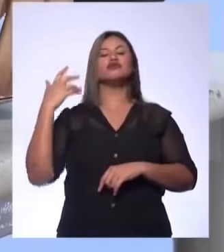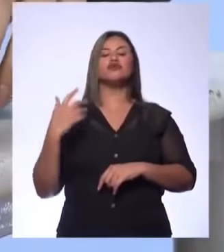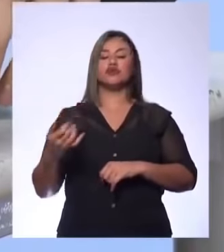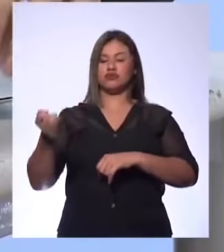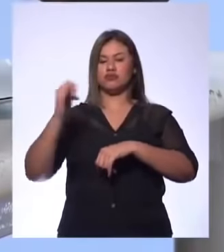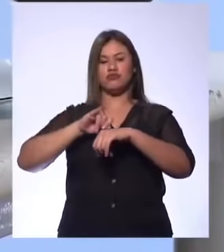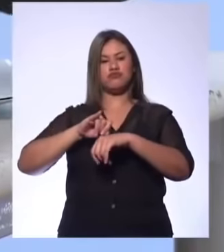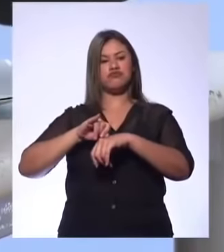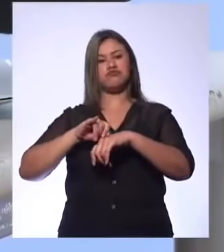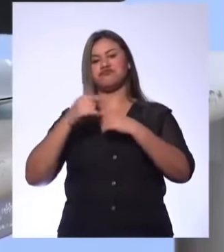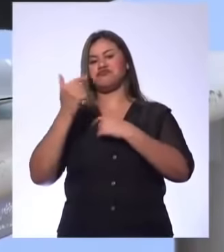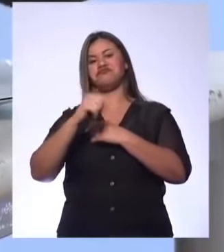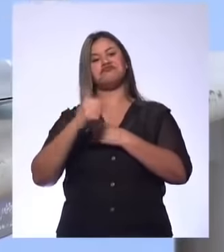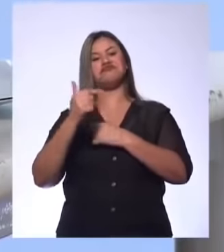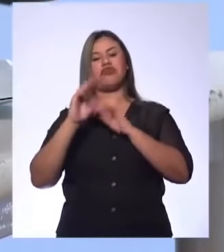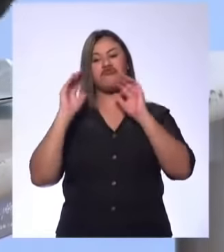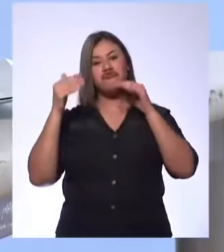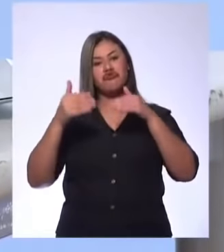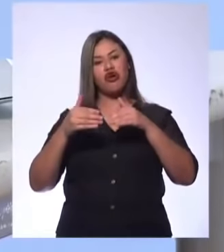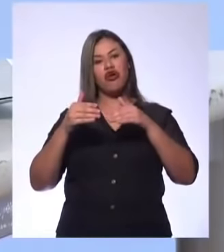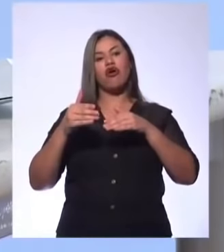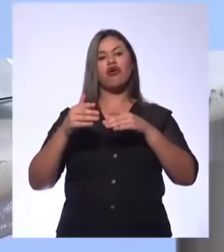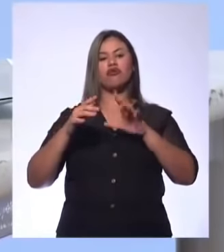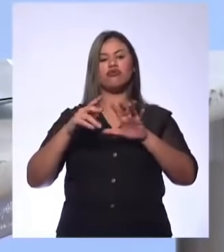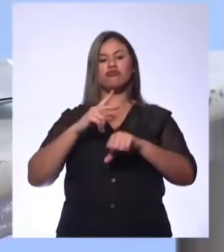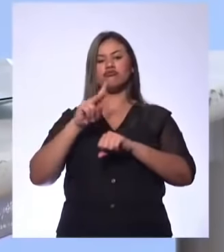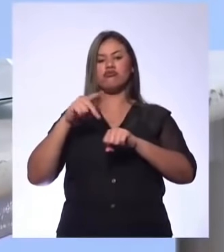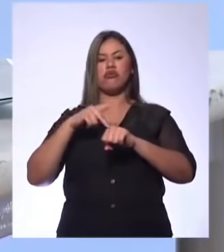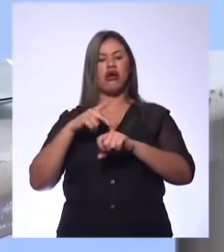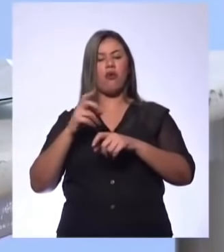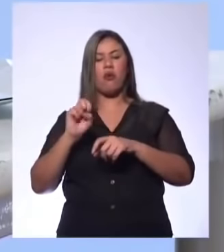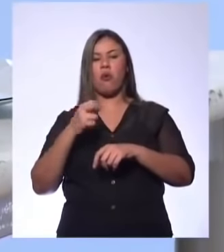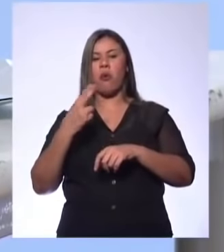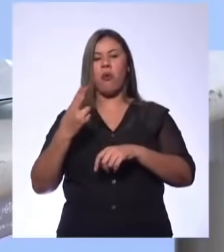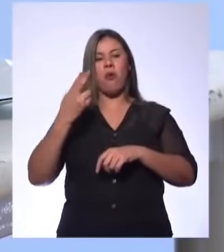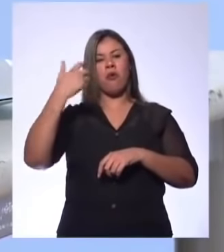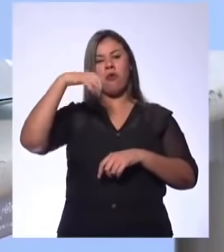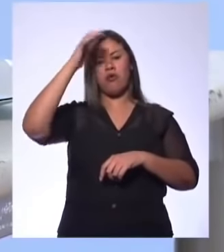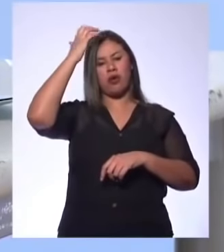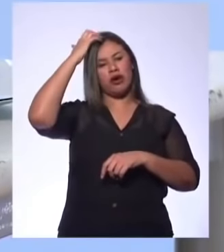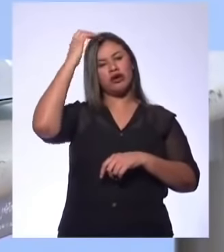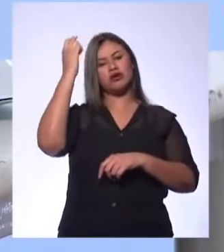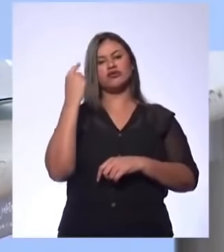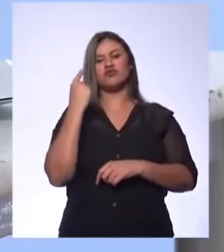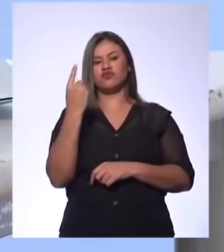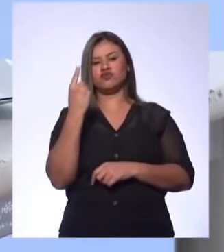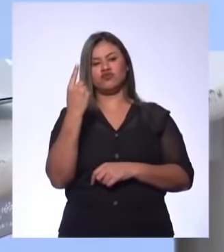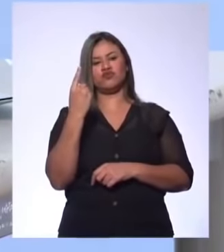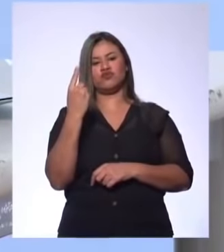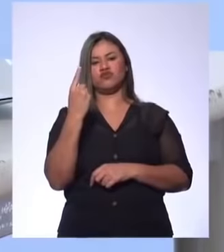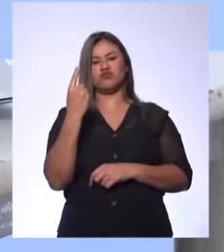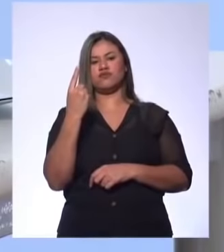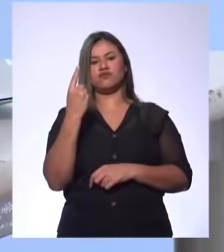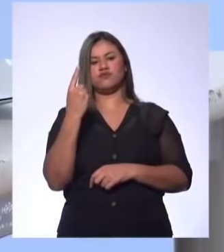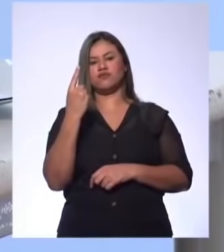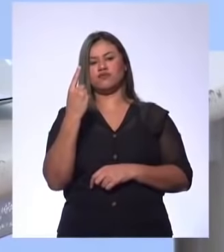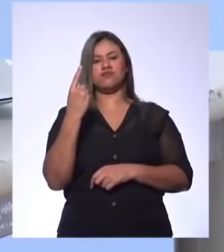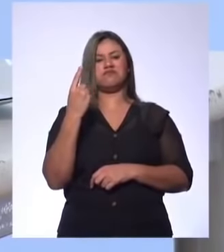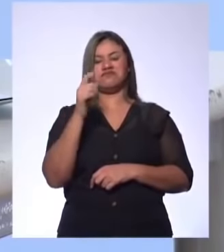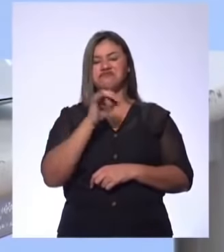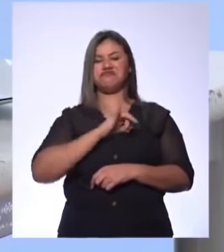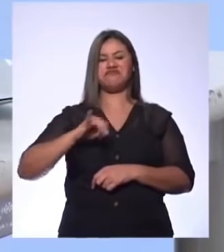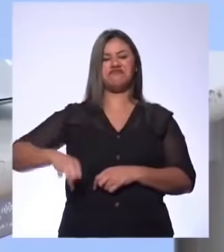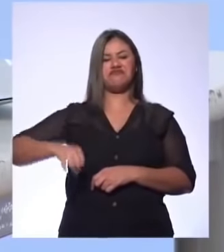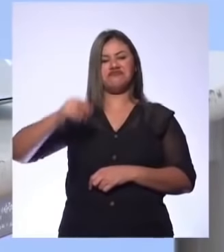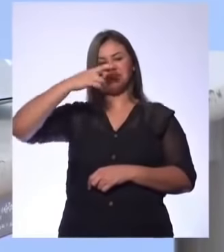centralização, não vai ter aqui, ó, vamos supor, um rei aqui, um Império Romano do